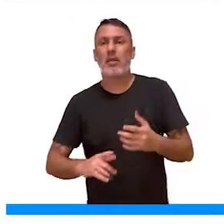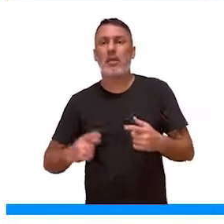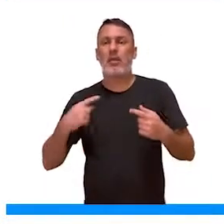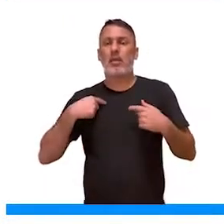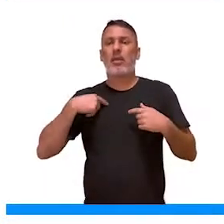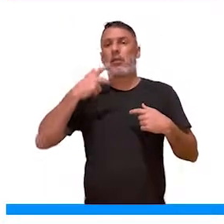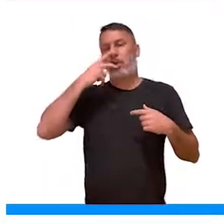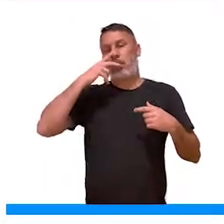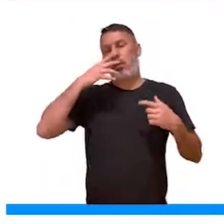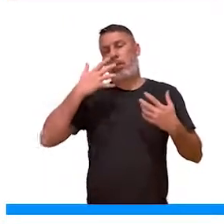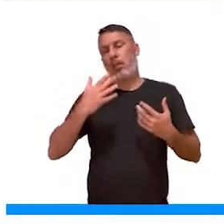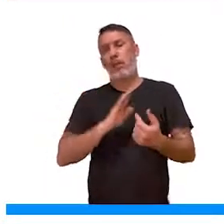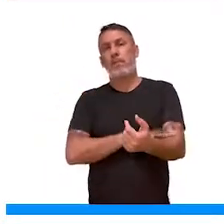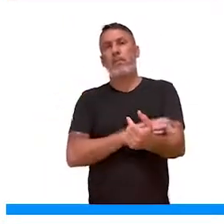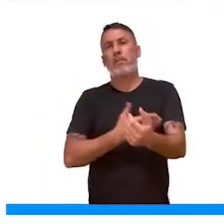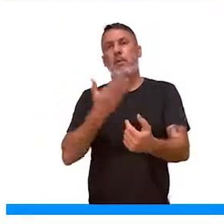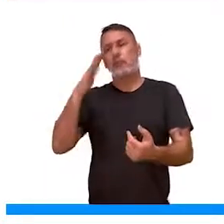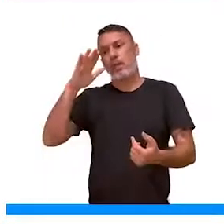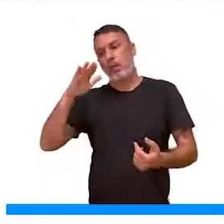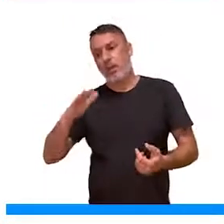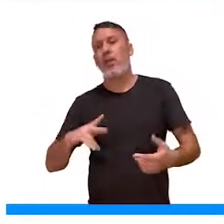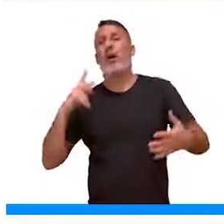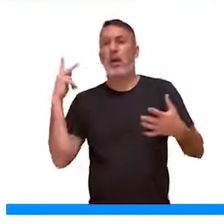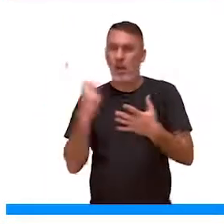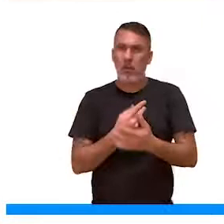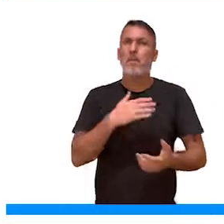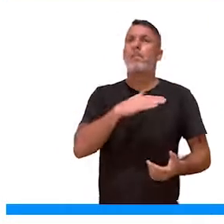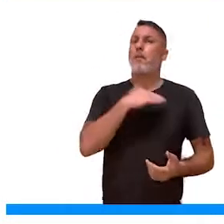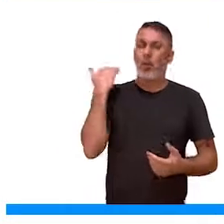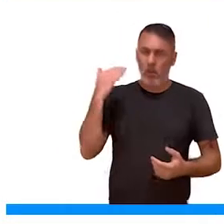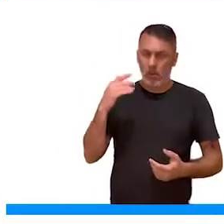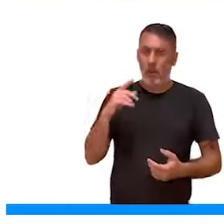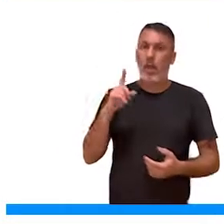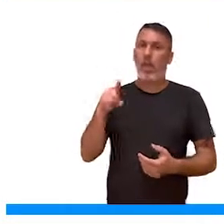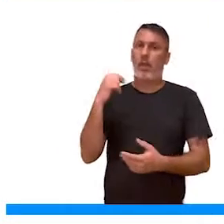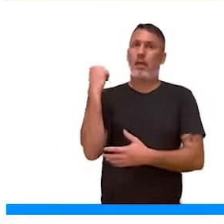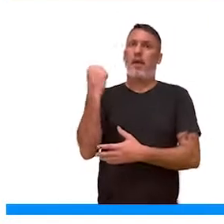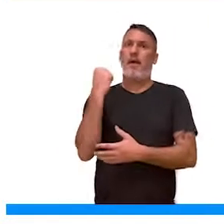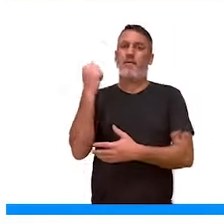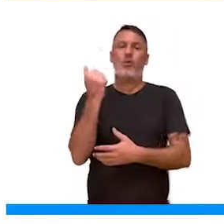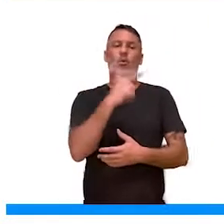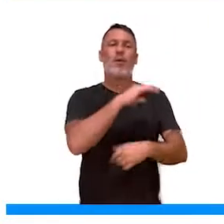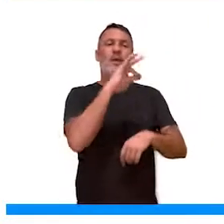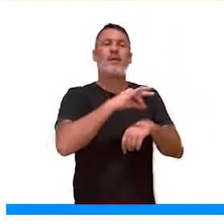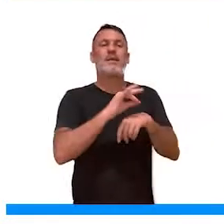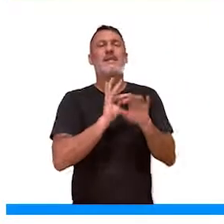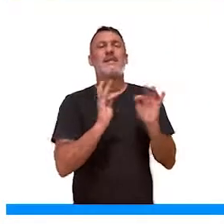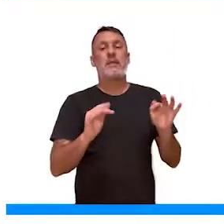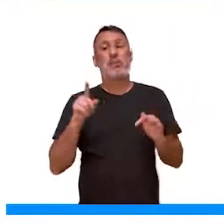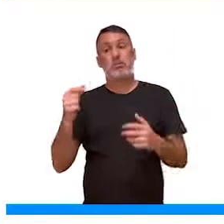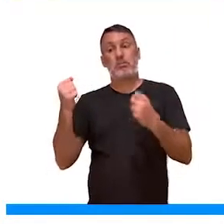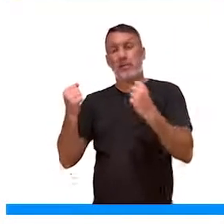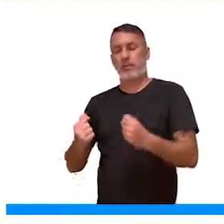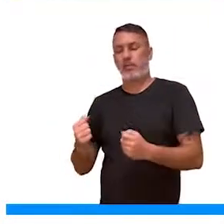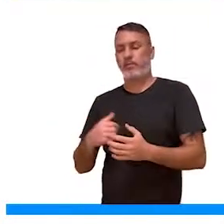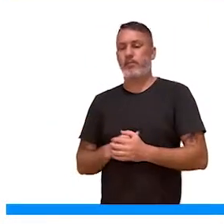do número de plaquetas. Então, a pessoa ela pode acabar vindo a morrer, tá? Então, é um pouco mais grave do que a dengue